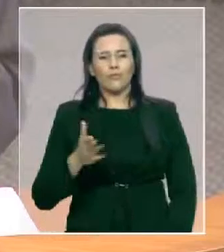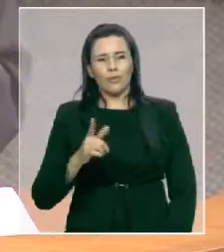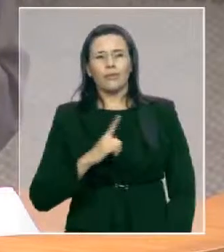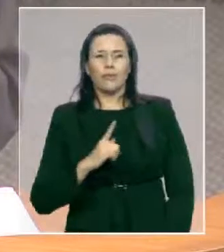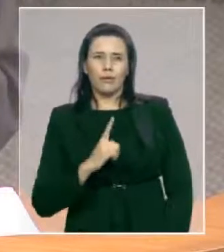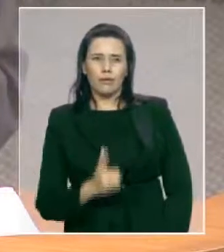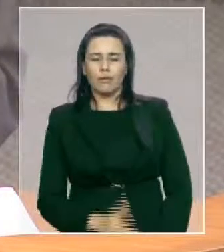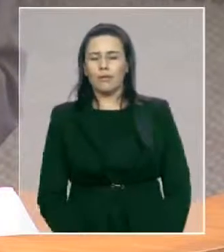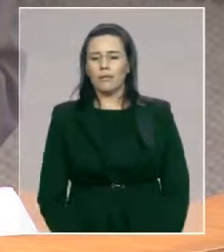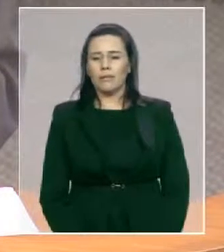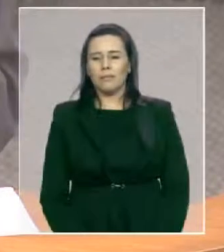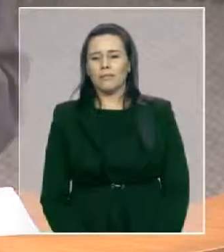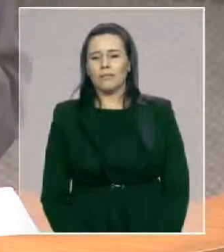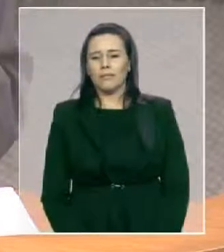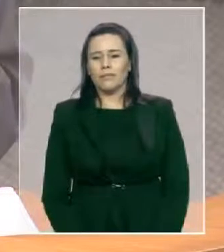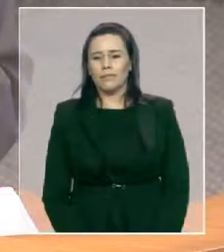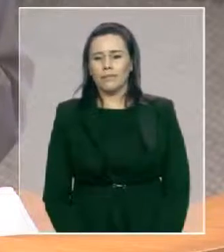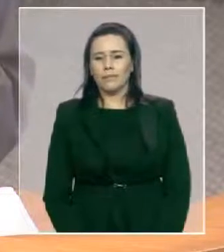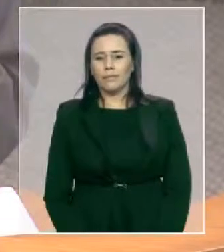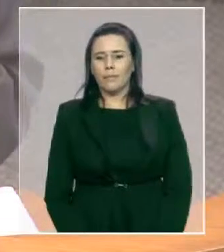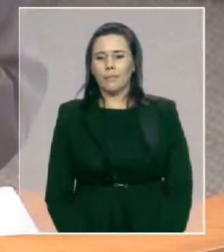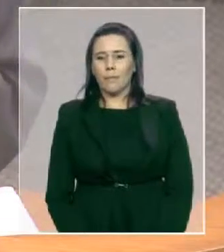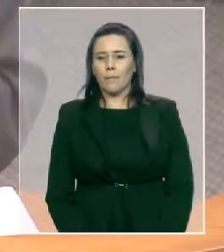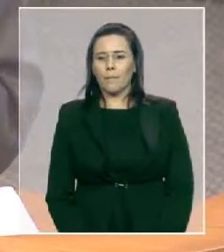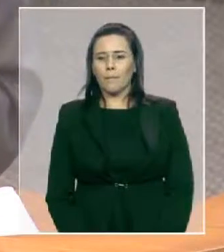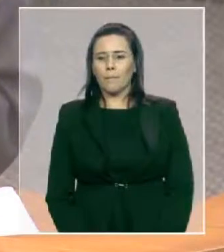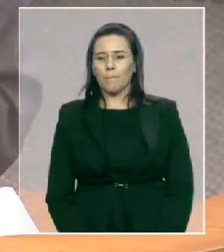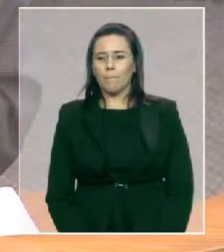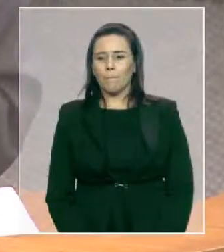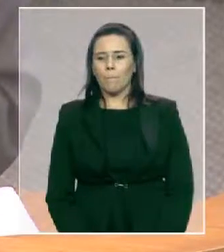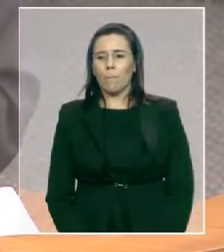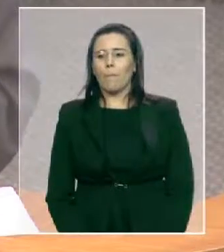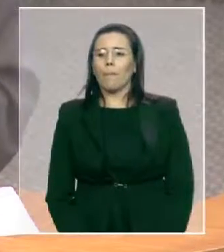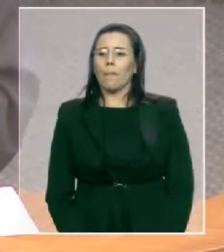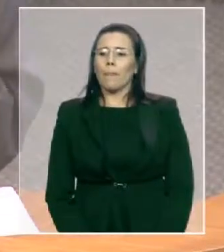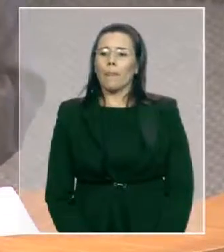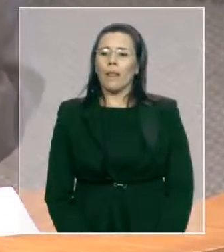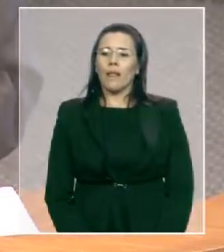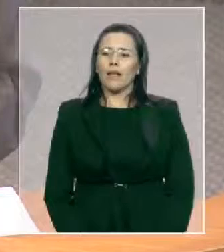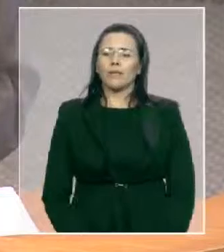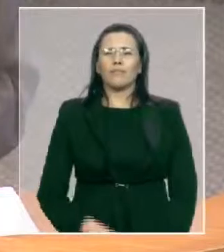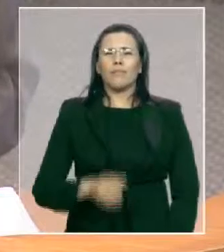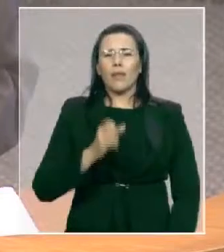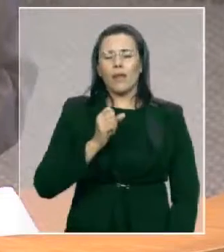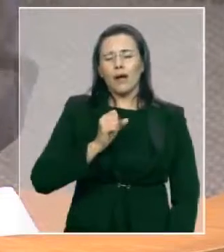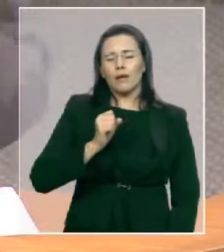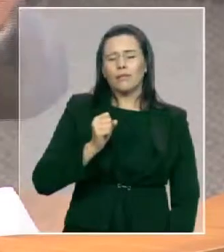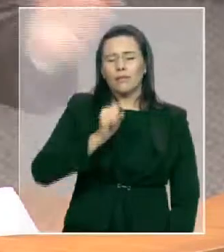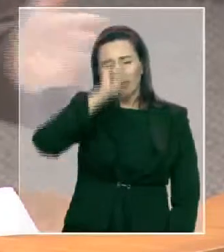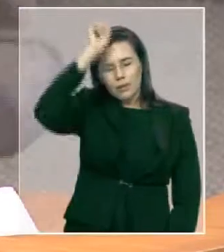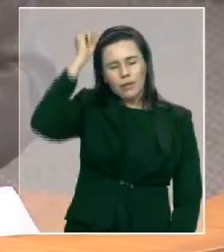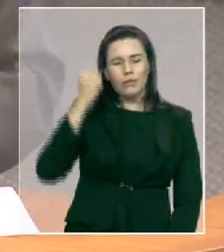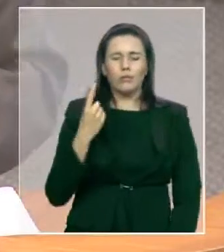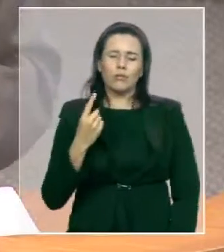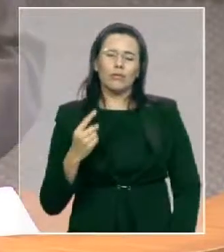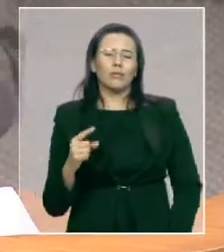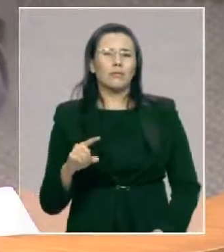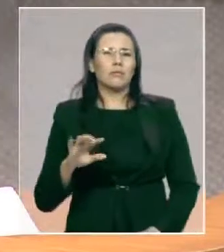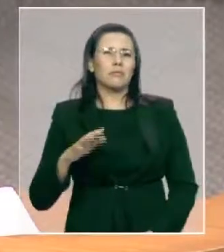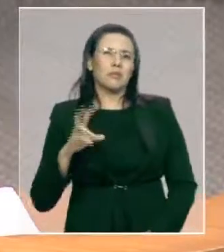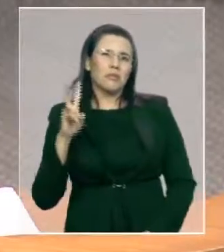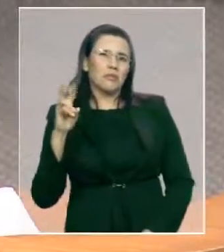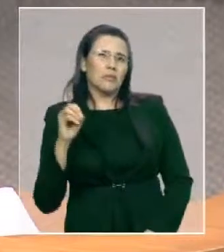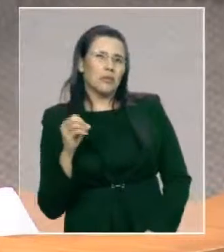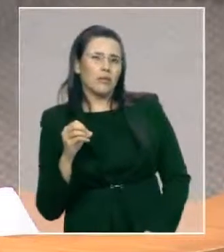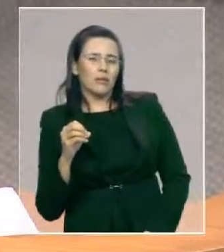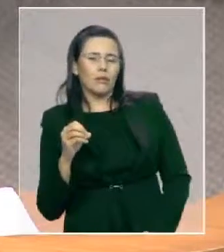ali a competência, as atribuições do delegado está previsto em lei, bem como no Código de Processo Penal, a